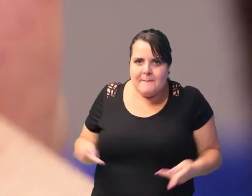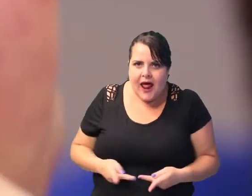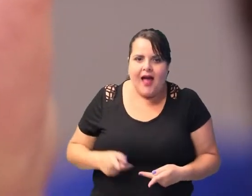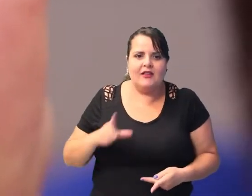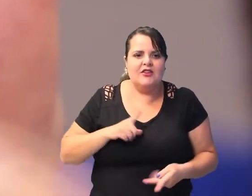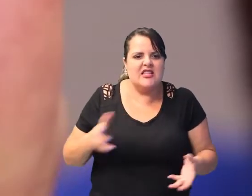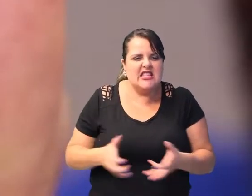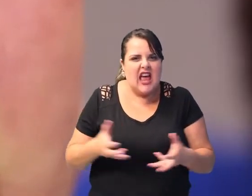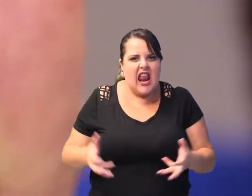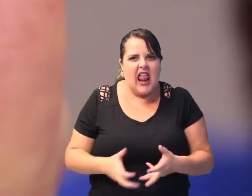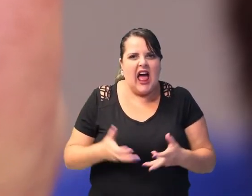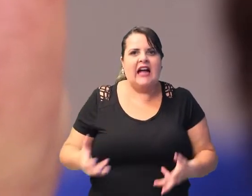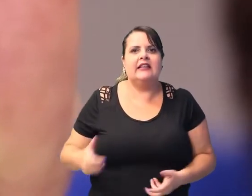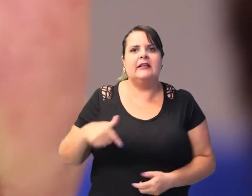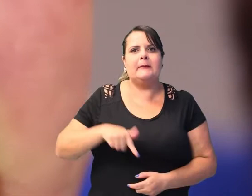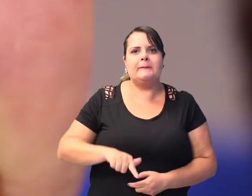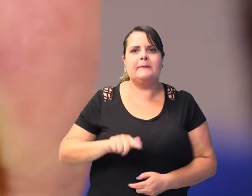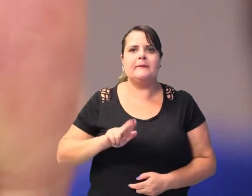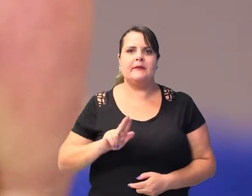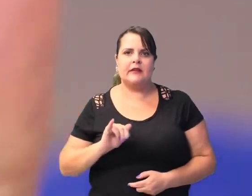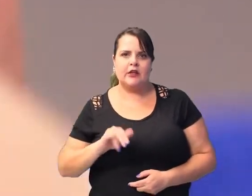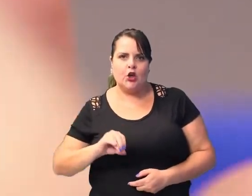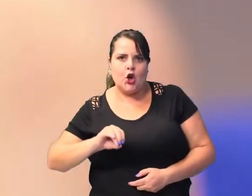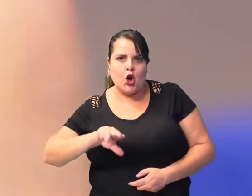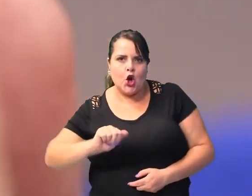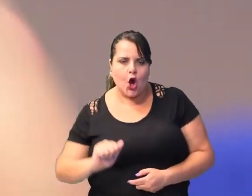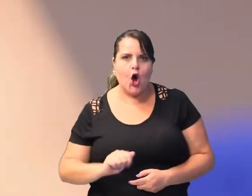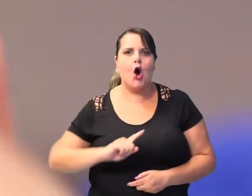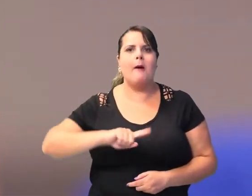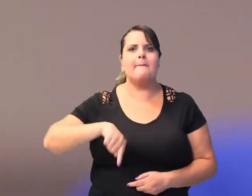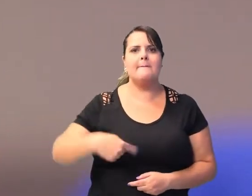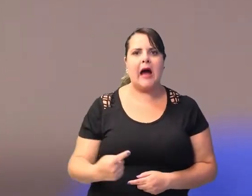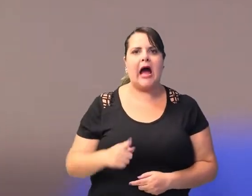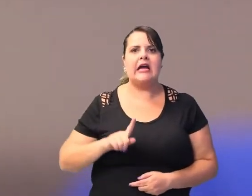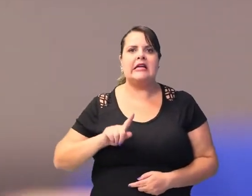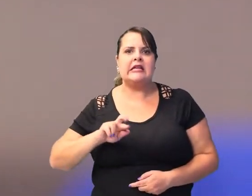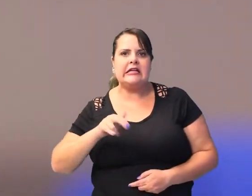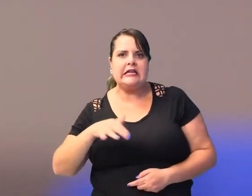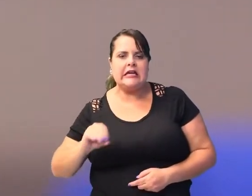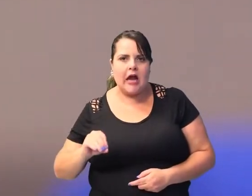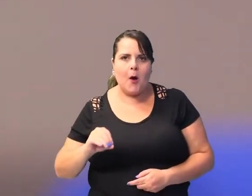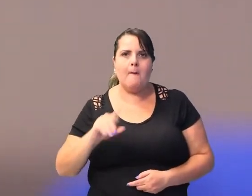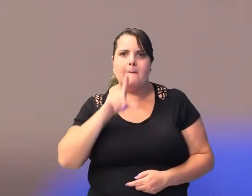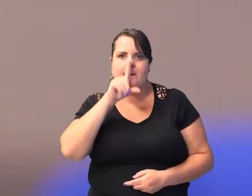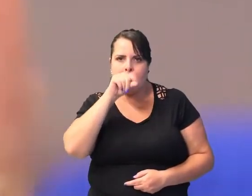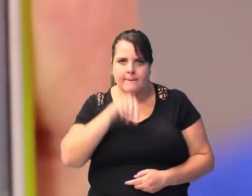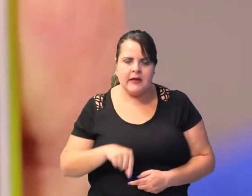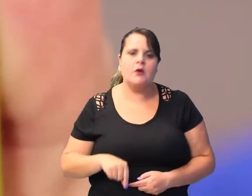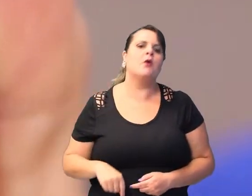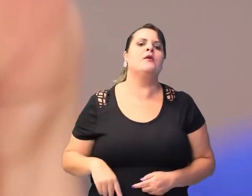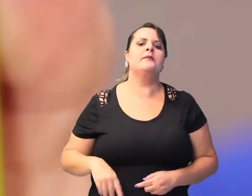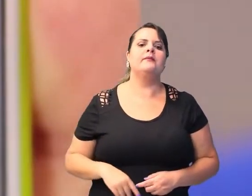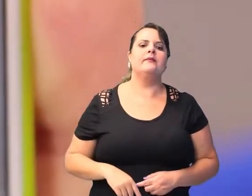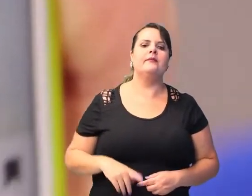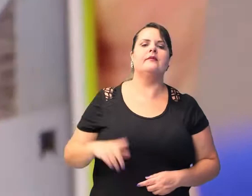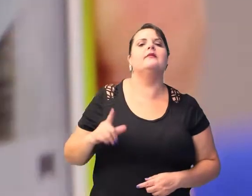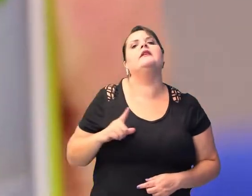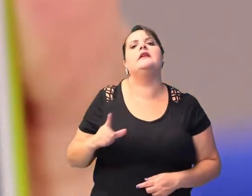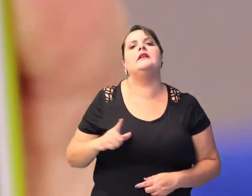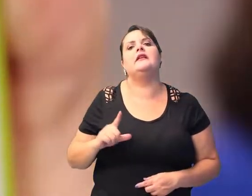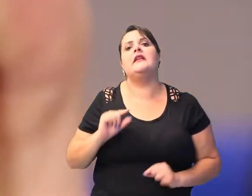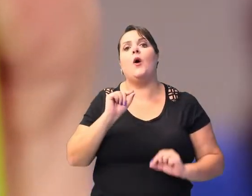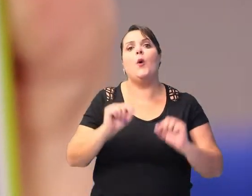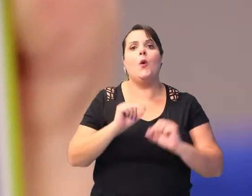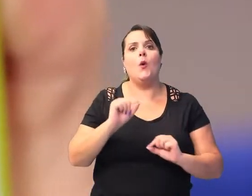com uma saladinha e que não há que aquilo que eu mandei estão se perdendo a gente sempre começava aí você vai pegando as proteínas